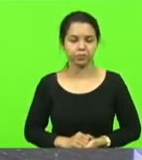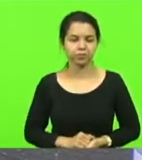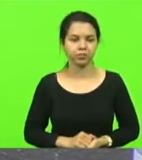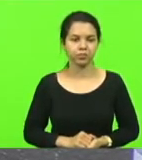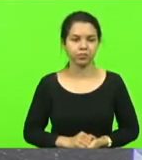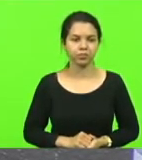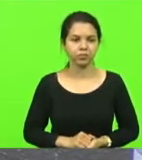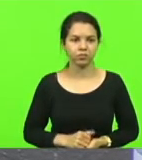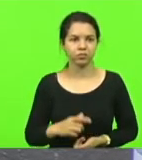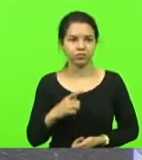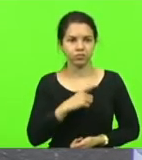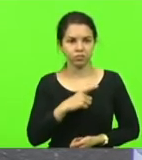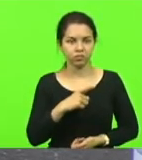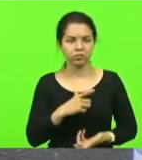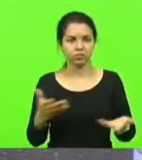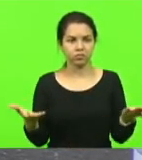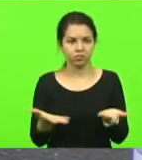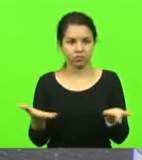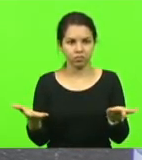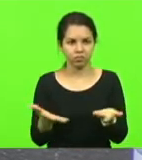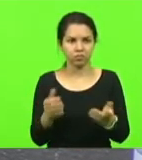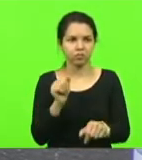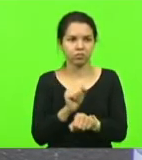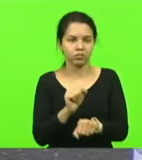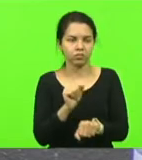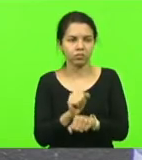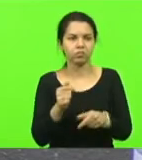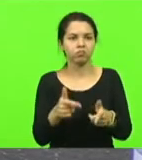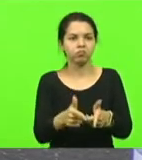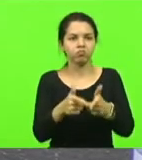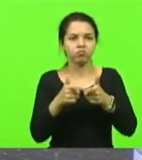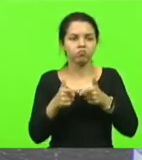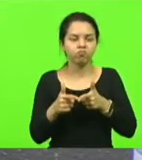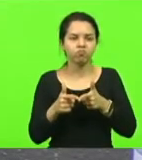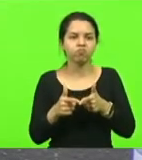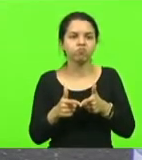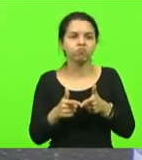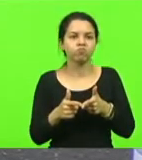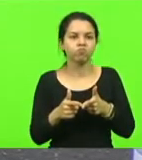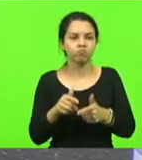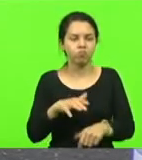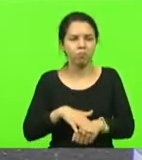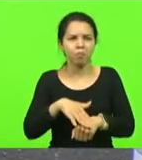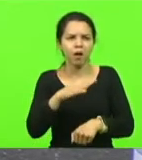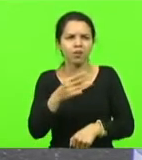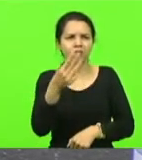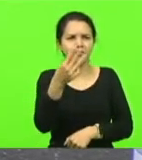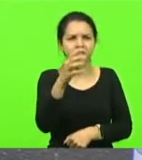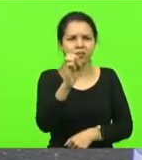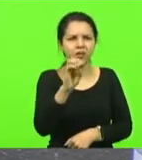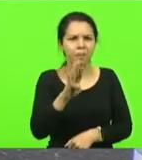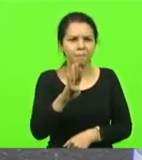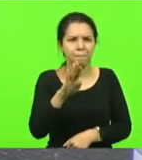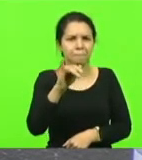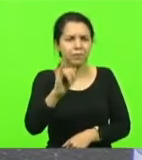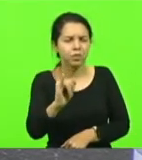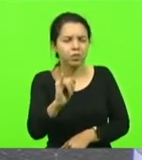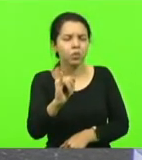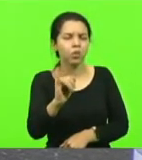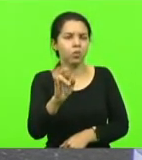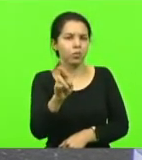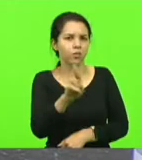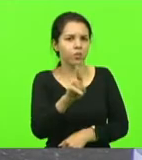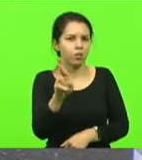tem hoje aguardando licenciamento mais de 30 bilhões de reais em